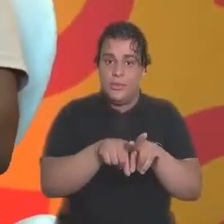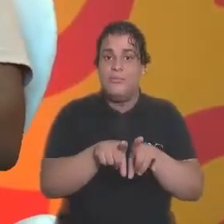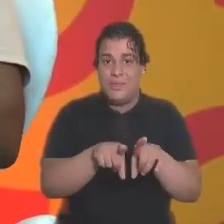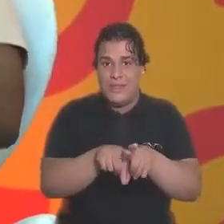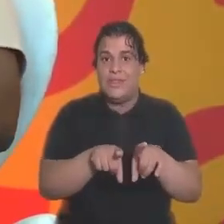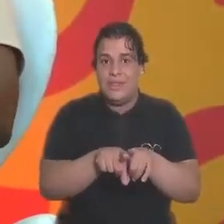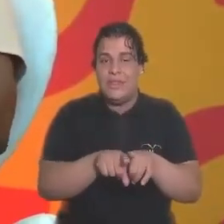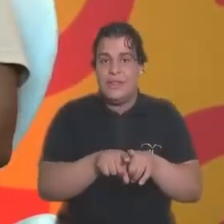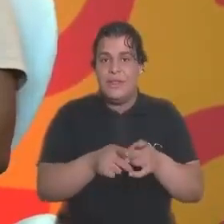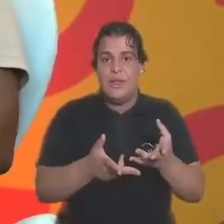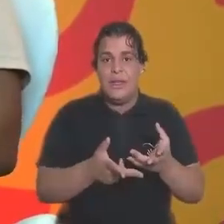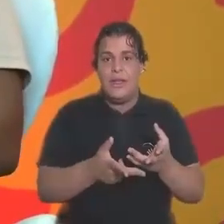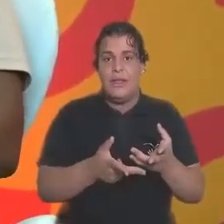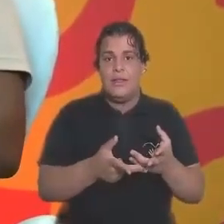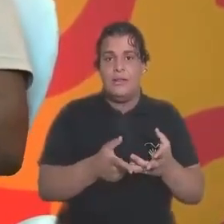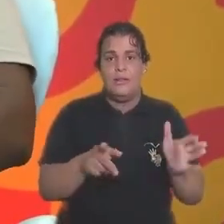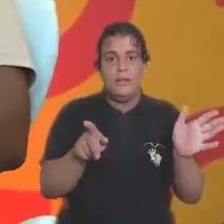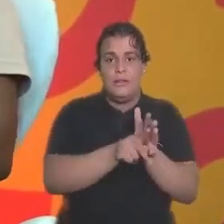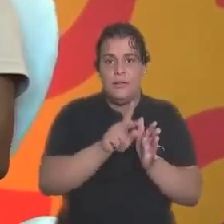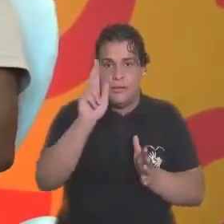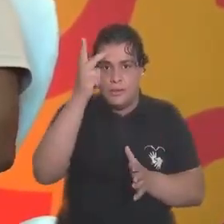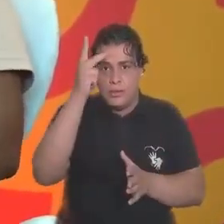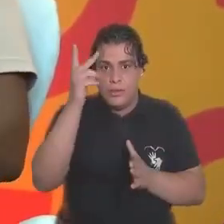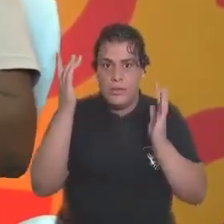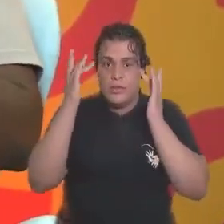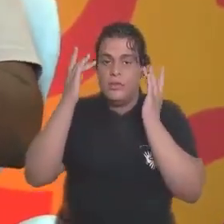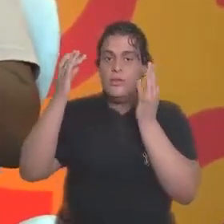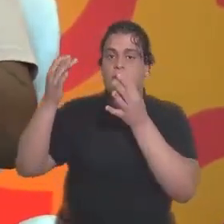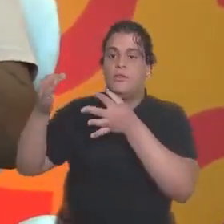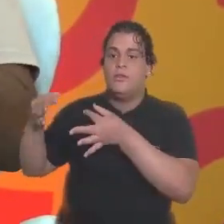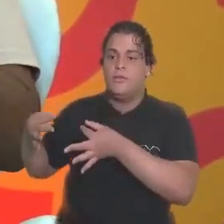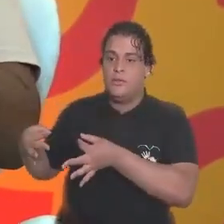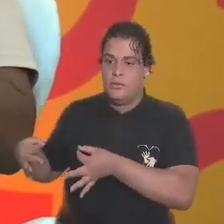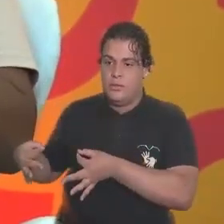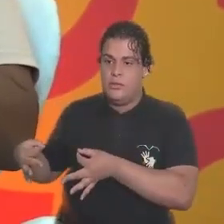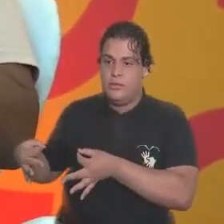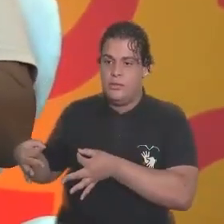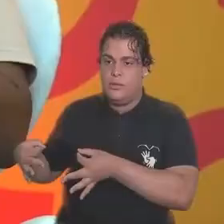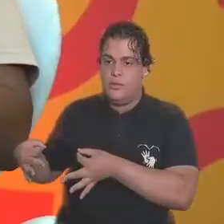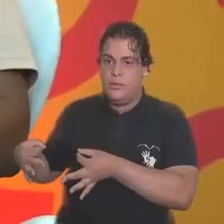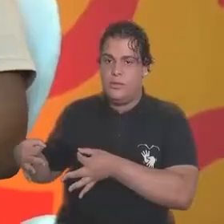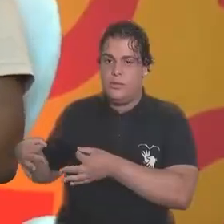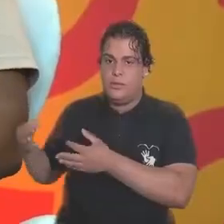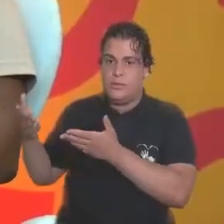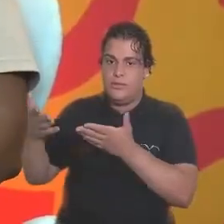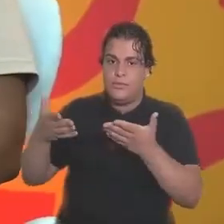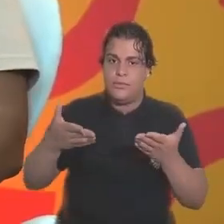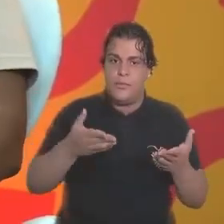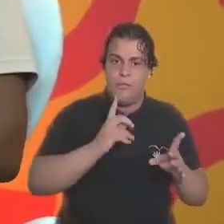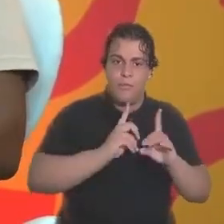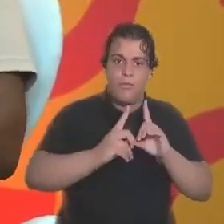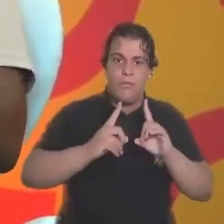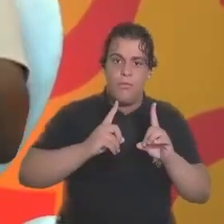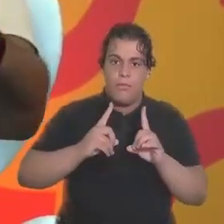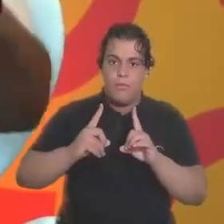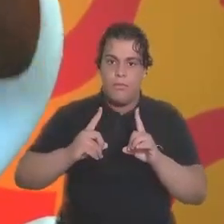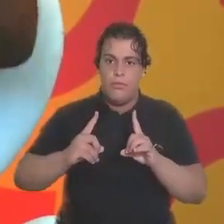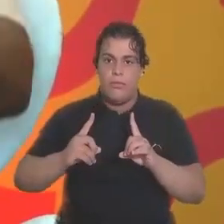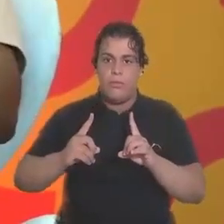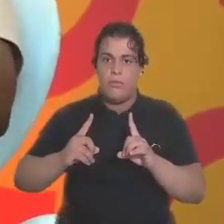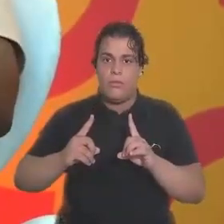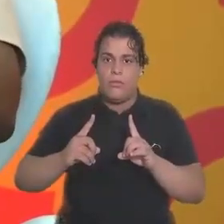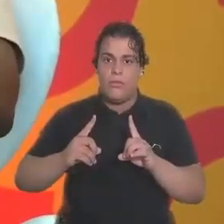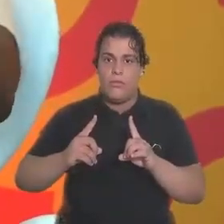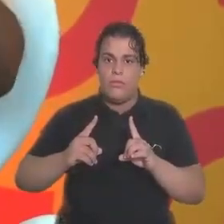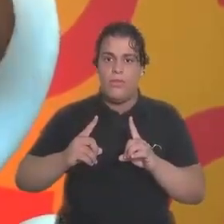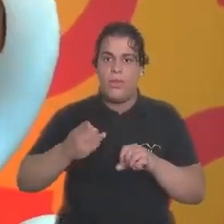cumpre, além da própria história, né, de consciência, de trazer uma discussão que vai além da